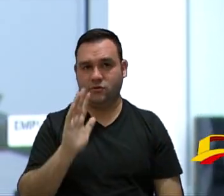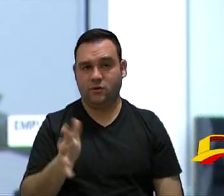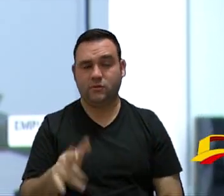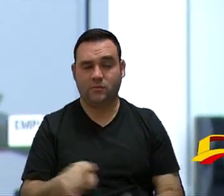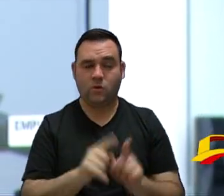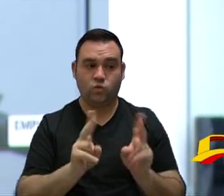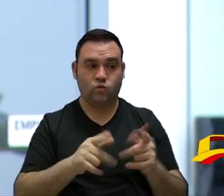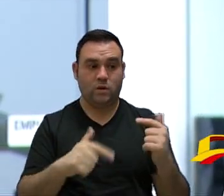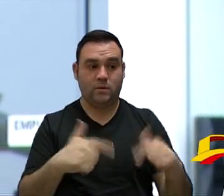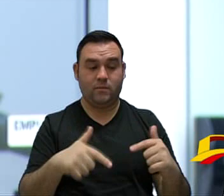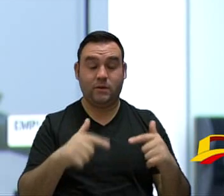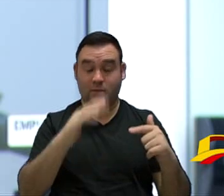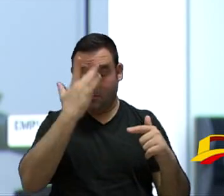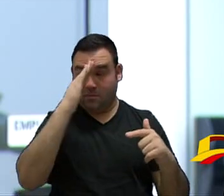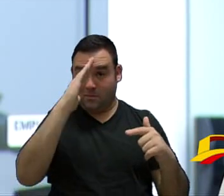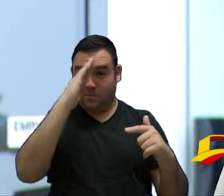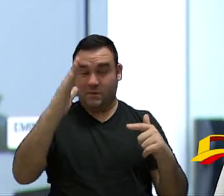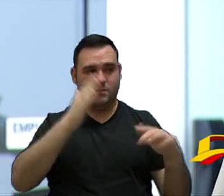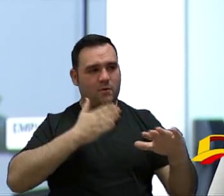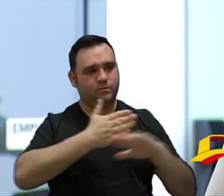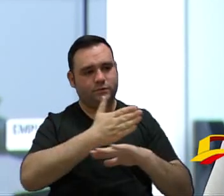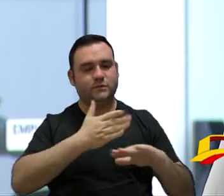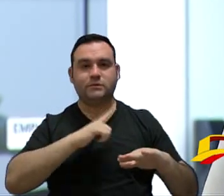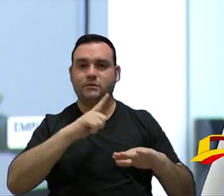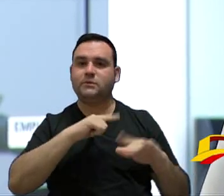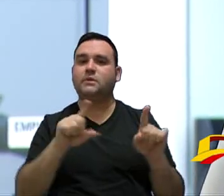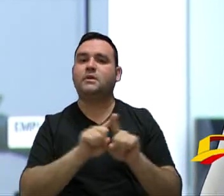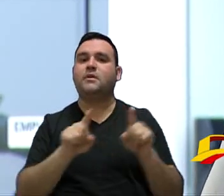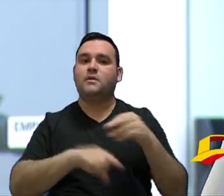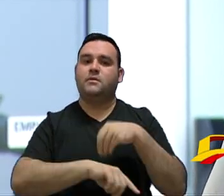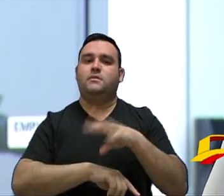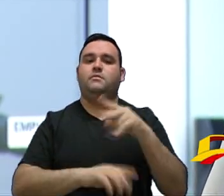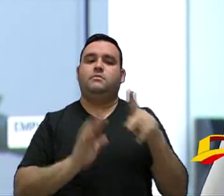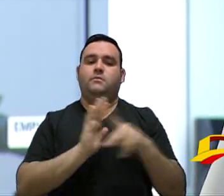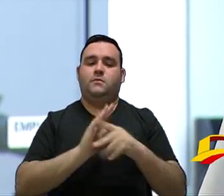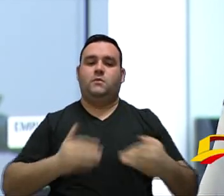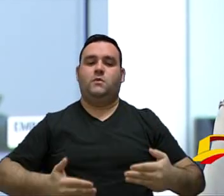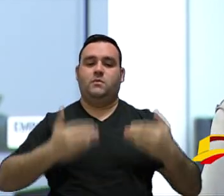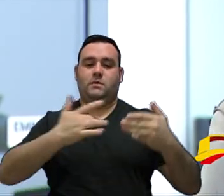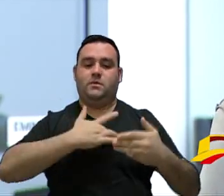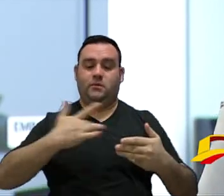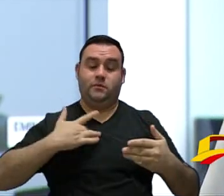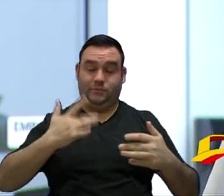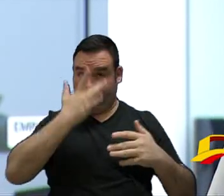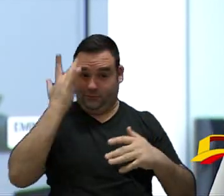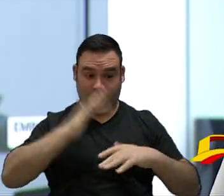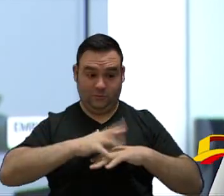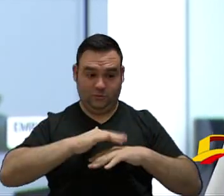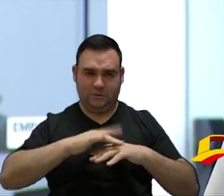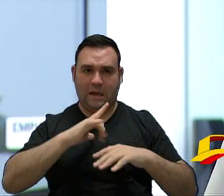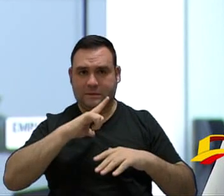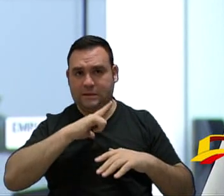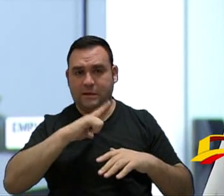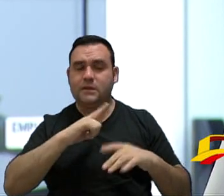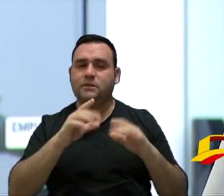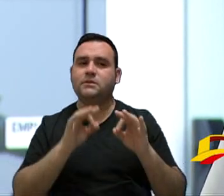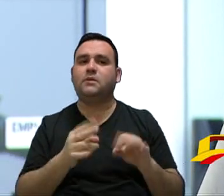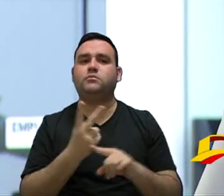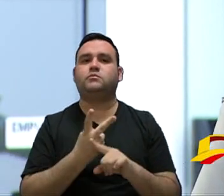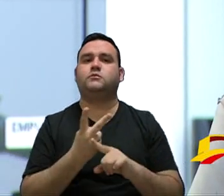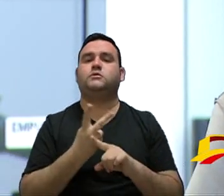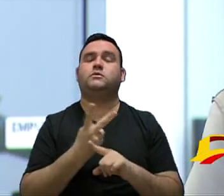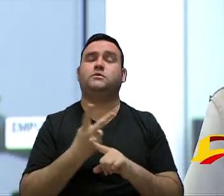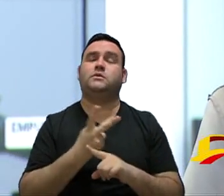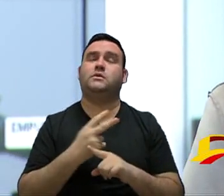unidades estão funcionando então a porta de entrada inclusive e recomendação do ministério da saúde é que os pacientes com suspeita eles